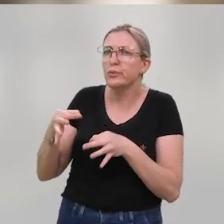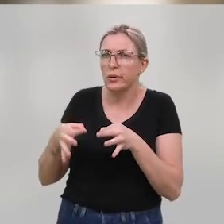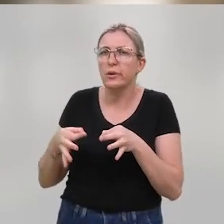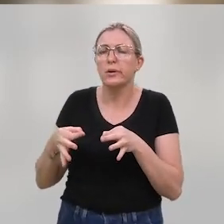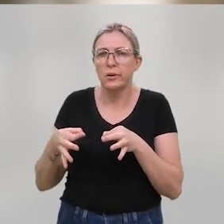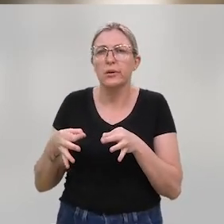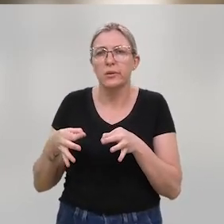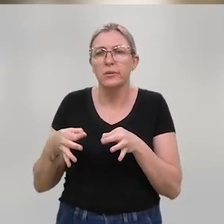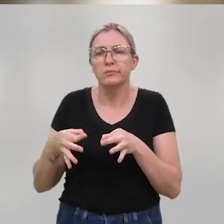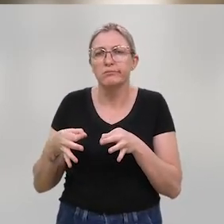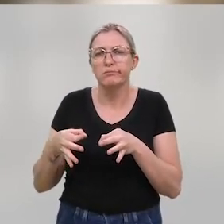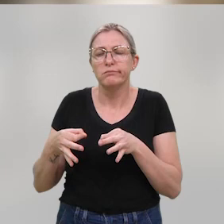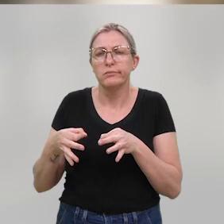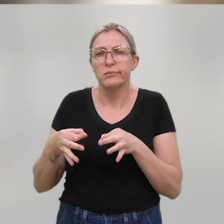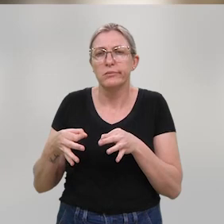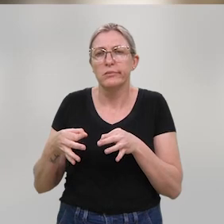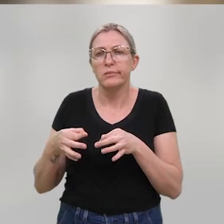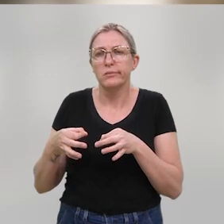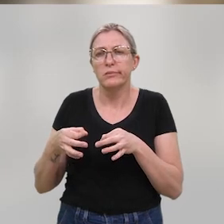situações em que,